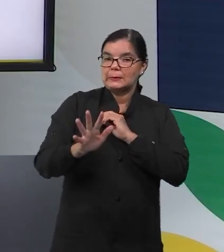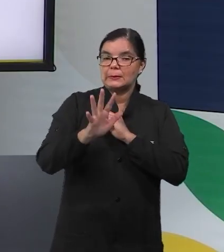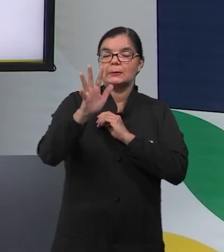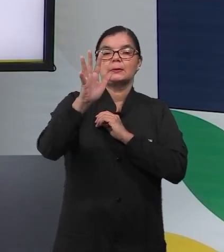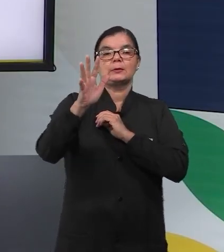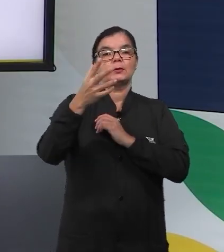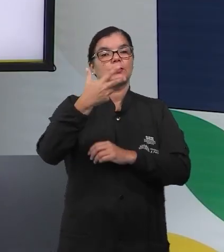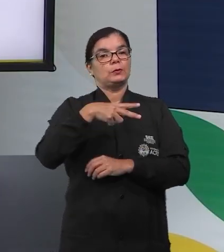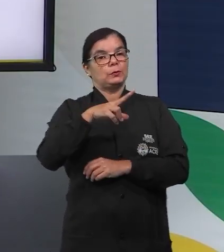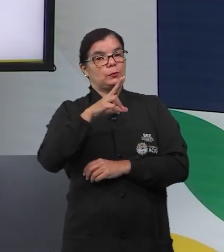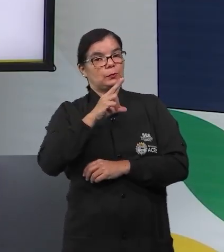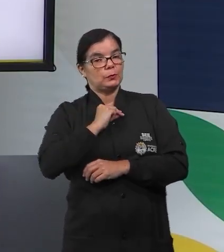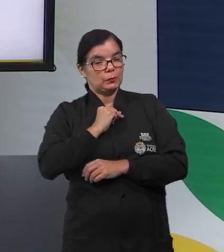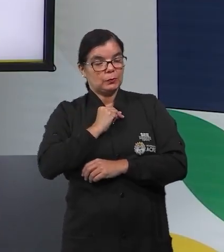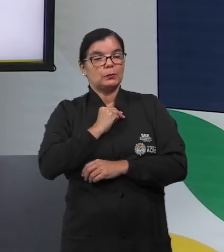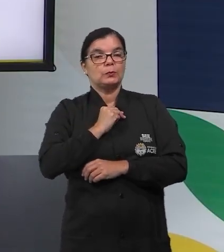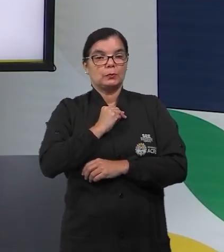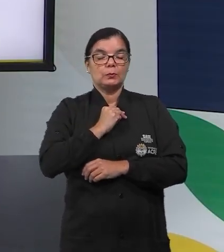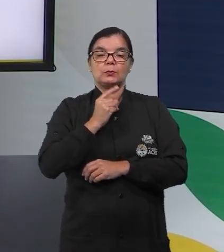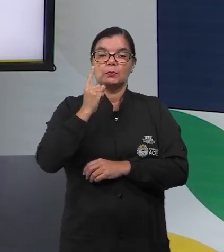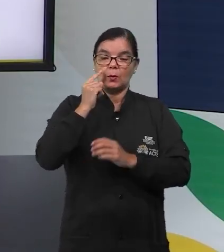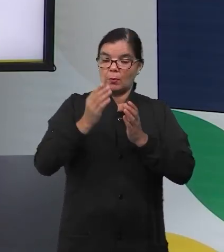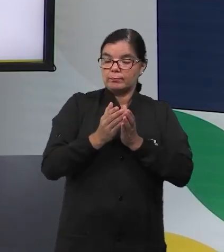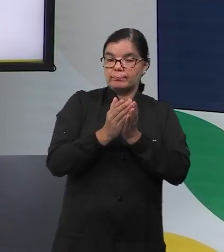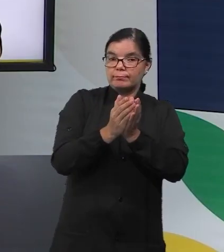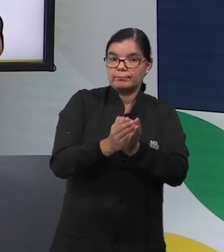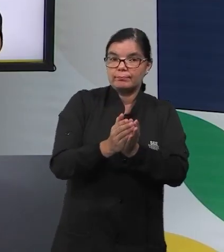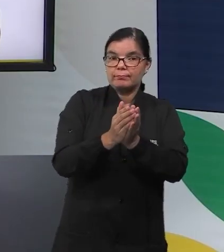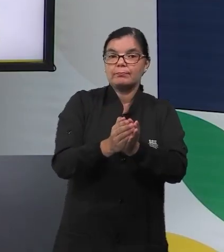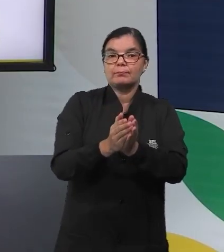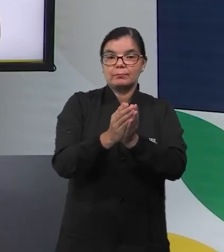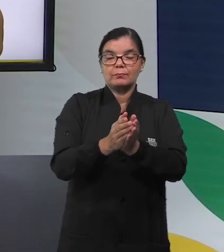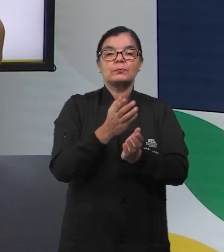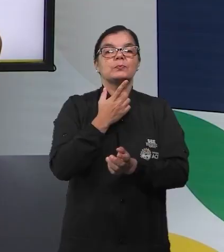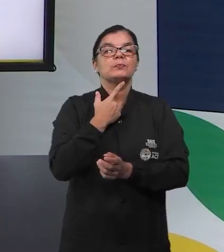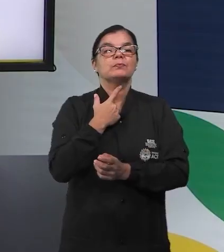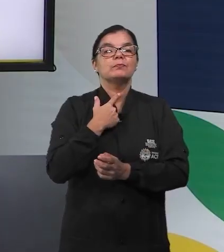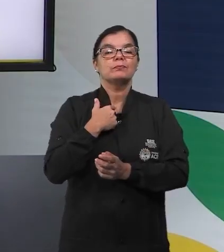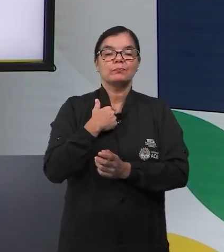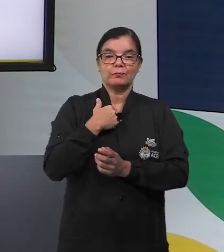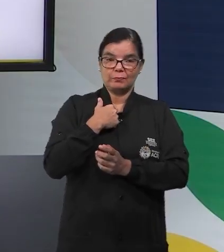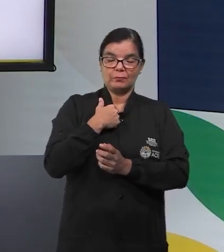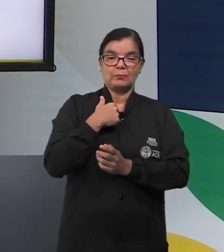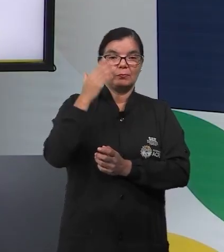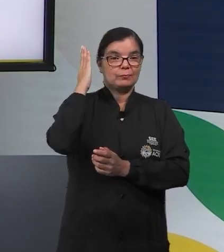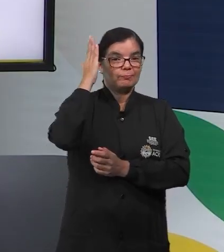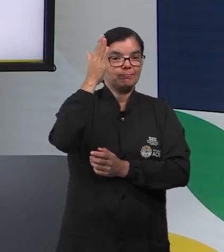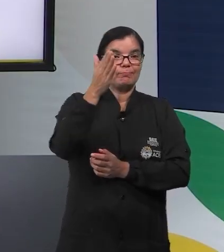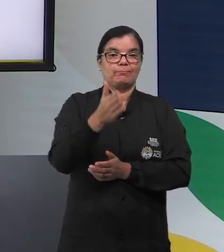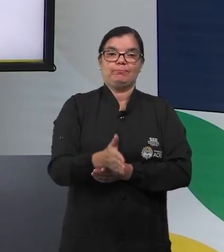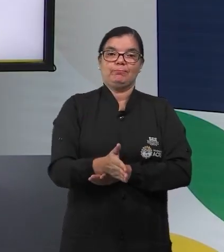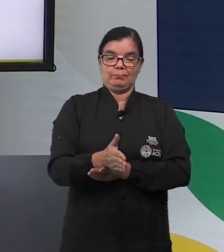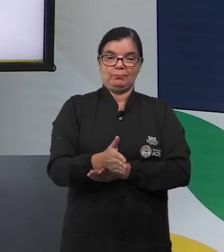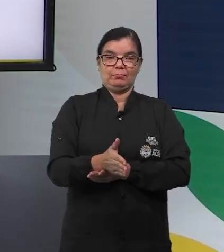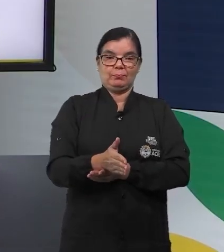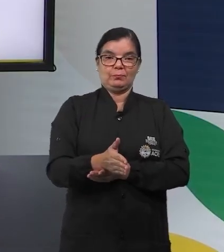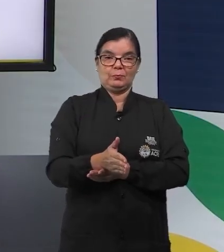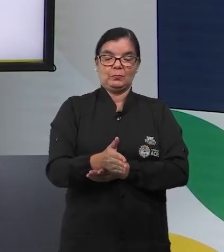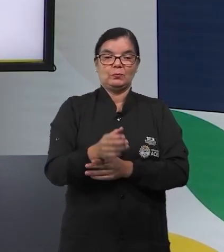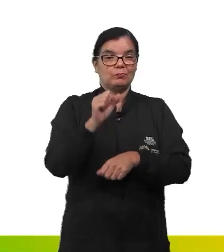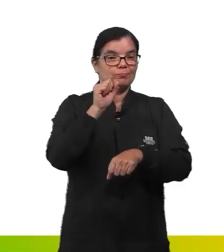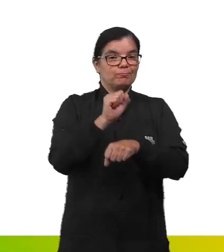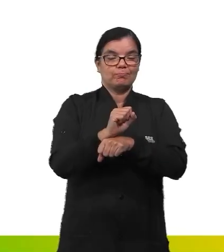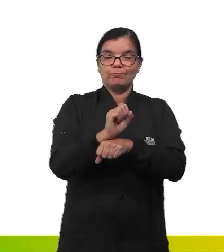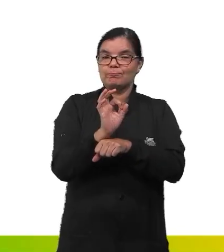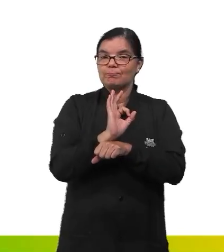E os portugueses, como pioneiros da expansão marítima, desejavam uma rota direta, sem intercâmbio de